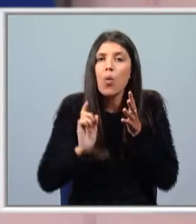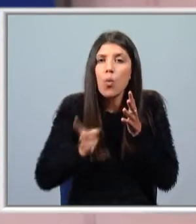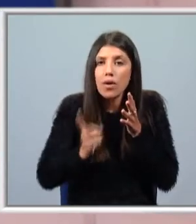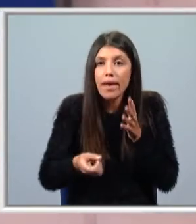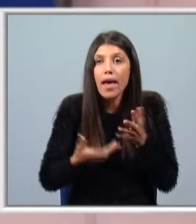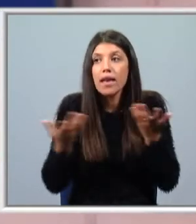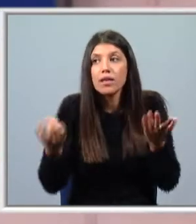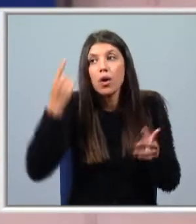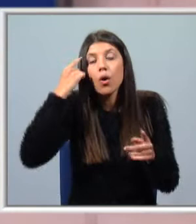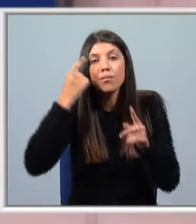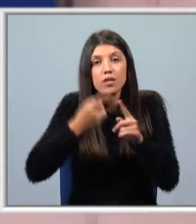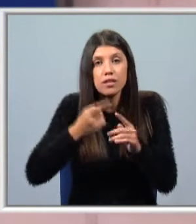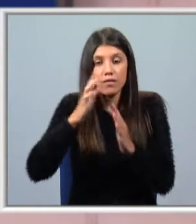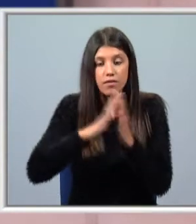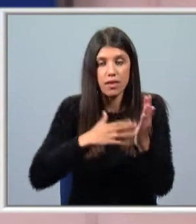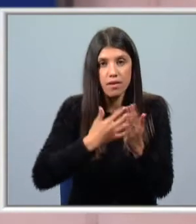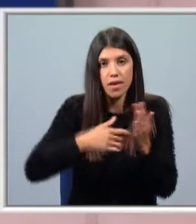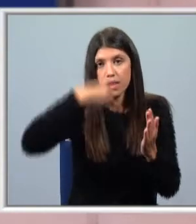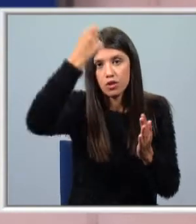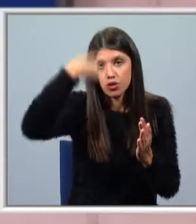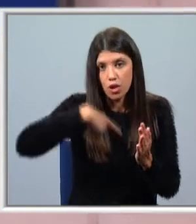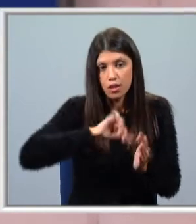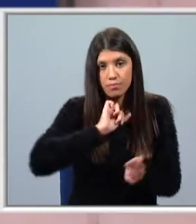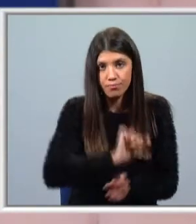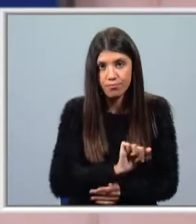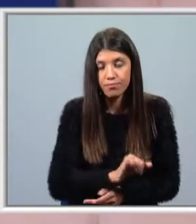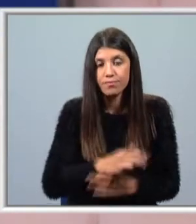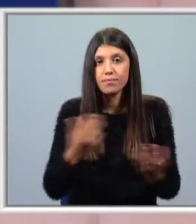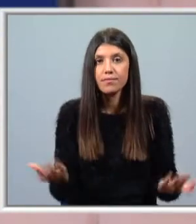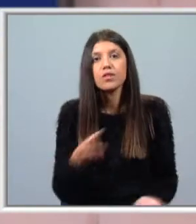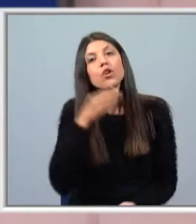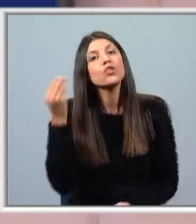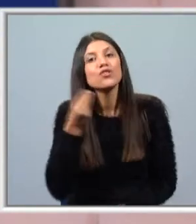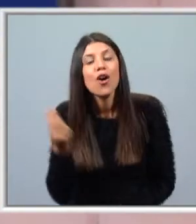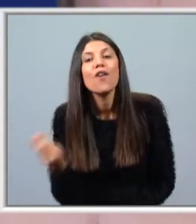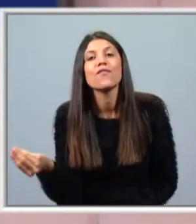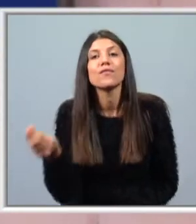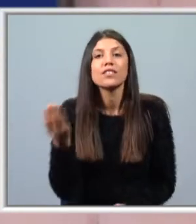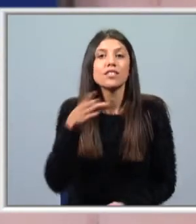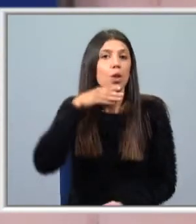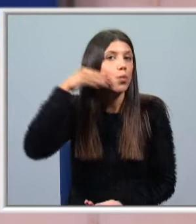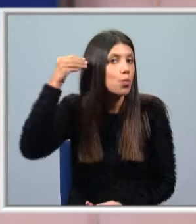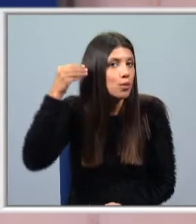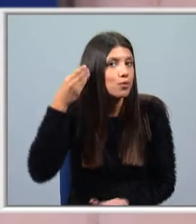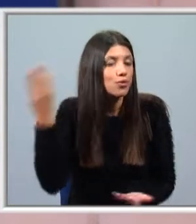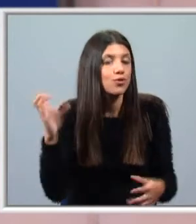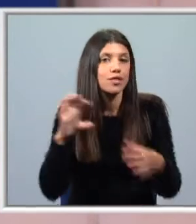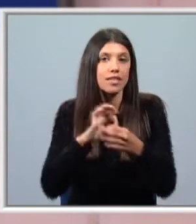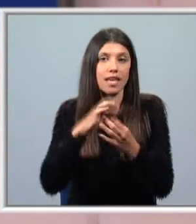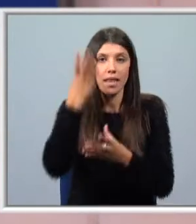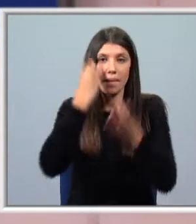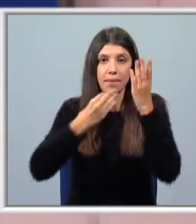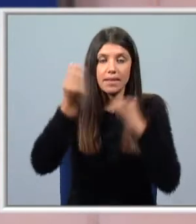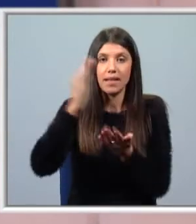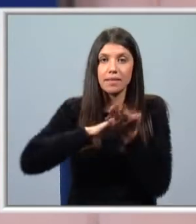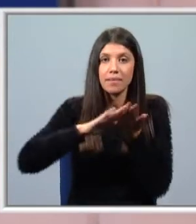utiliza e o que é uma tabela de histórias. Adultos jovens e jovens adultos, em termos de